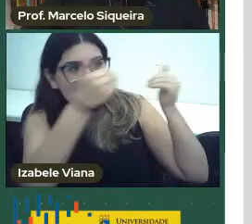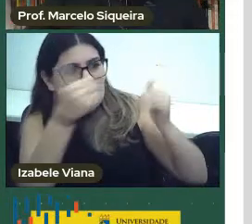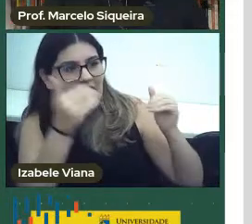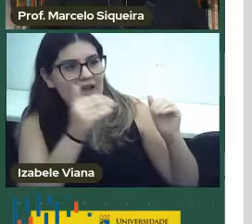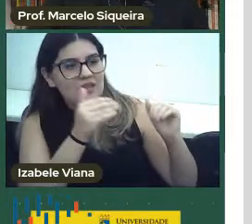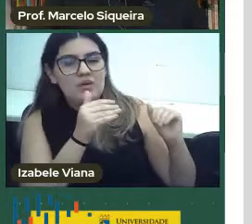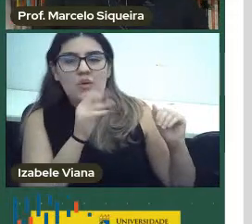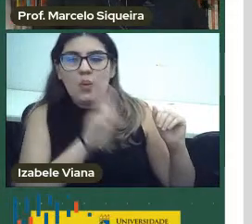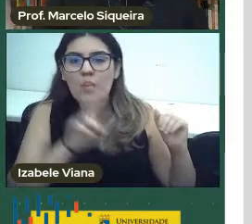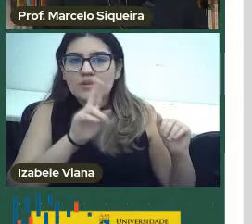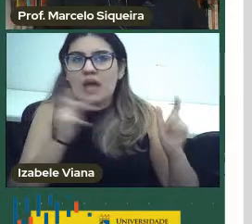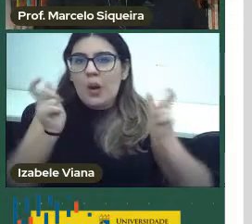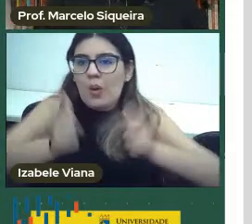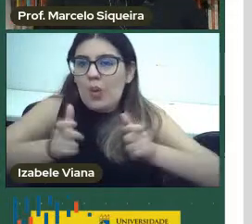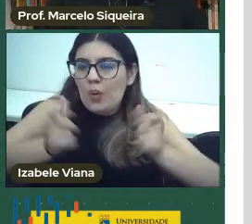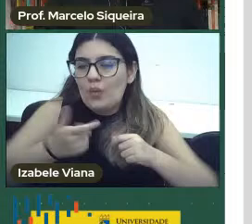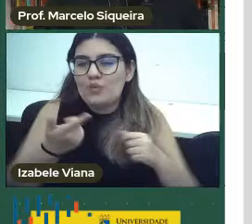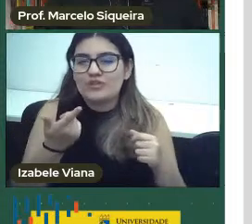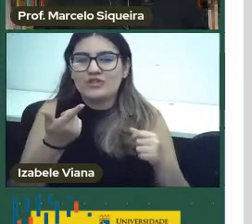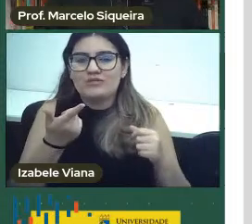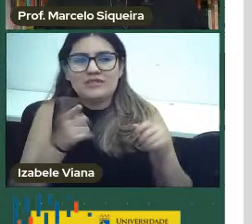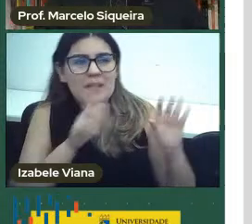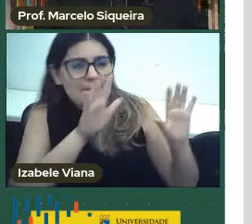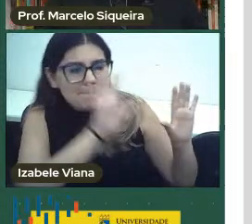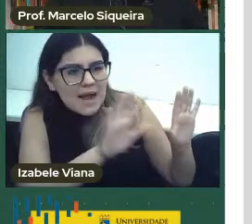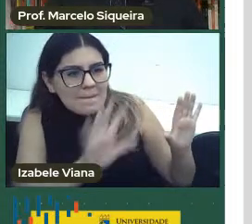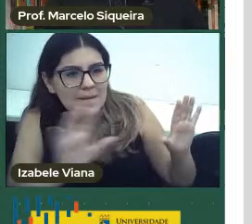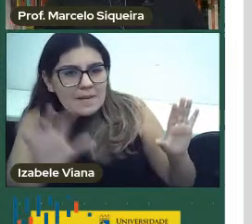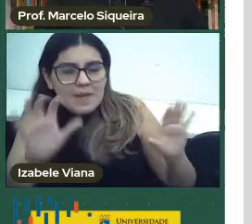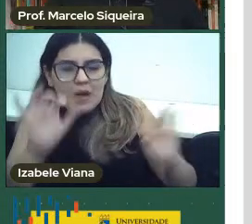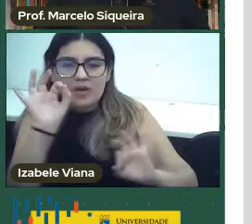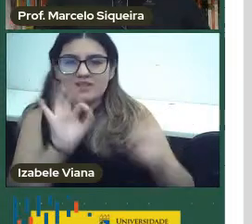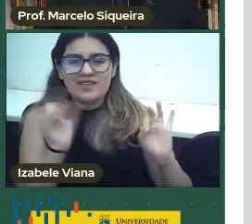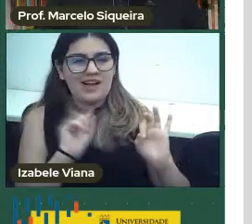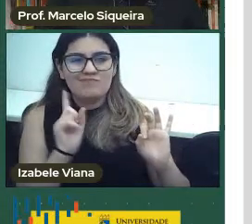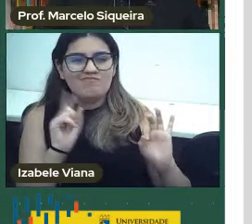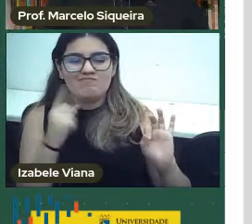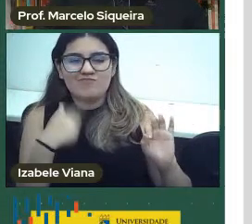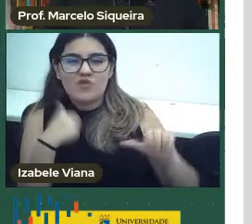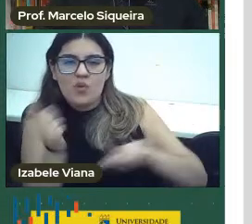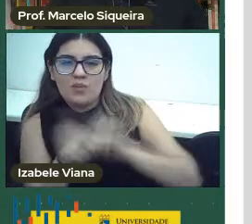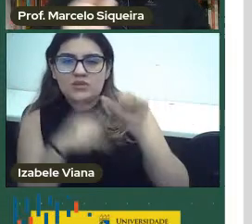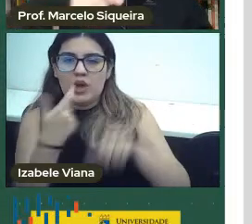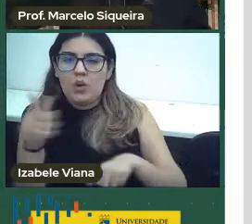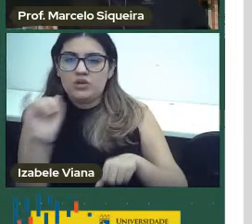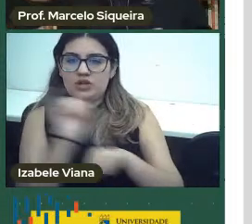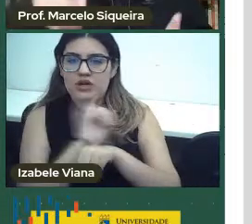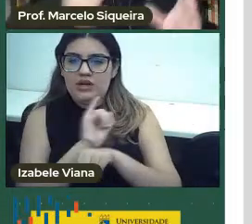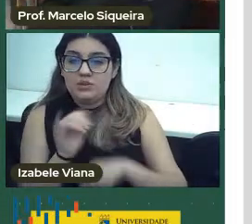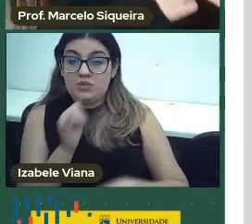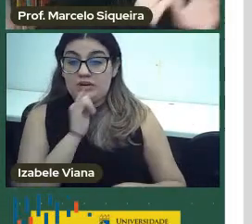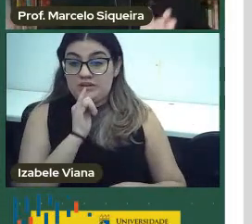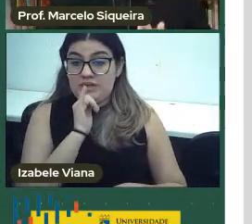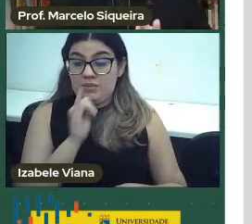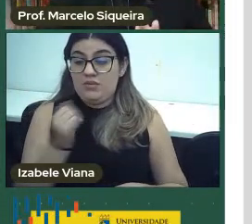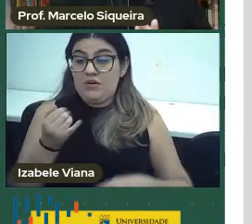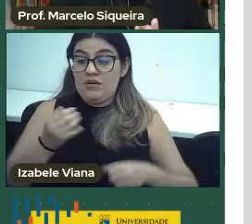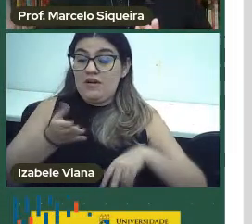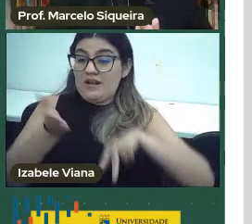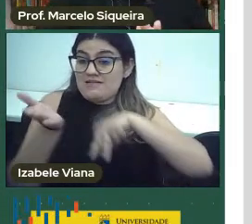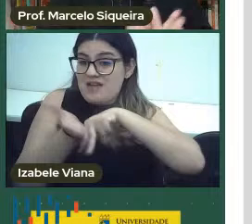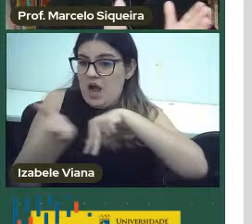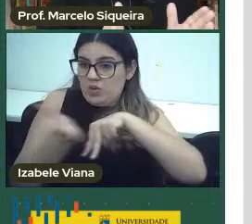pelo uso, né? Pelo uso corrente dessas roupas, eu vou fazer uma outra separação. As calças que estão dobradas eu vou colocar pendurada desse